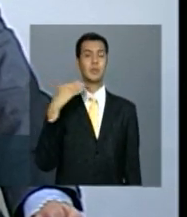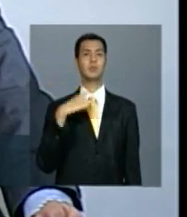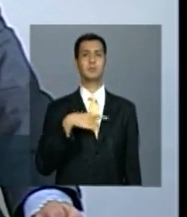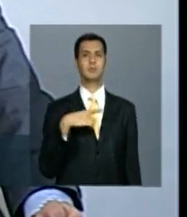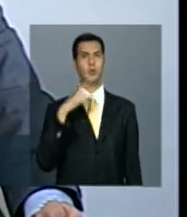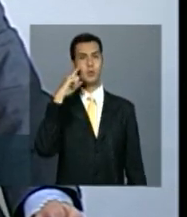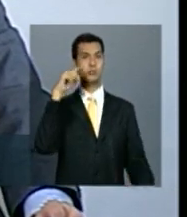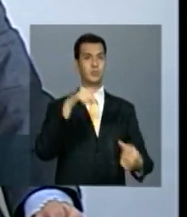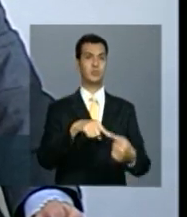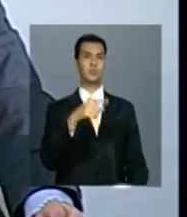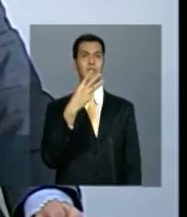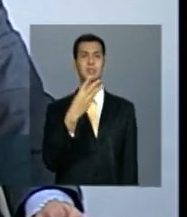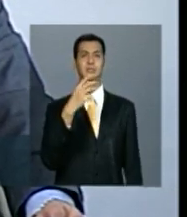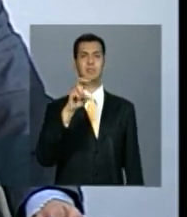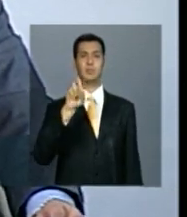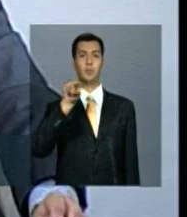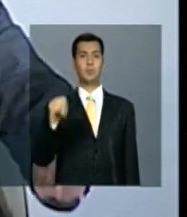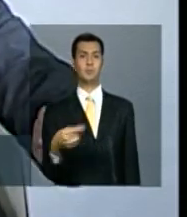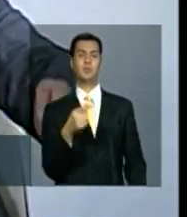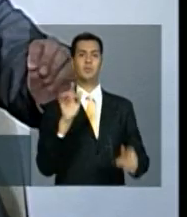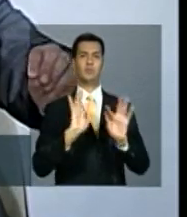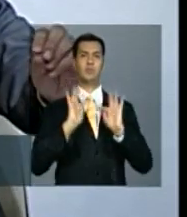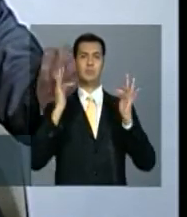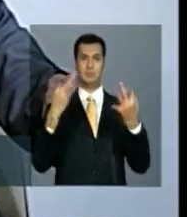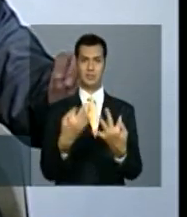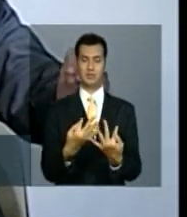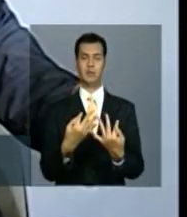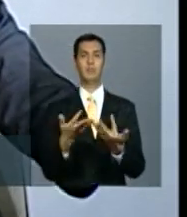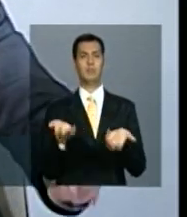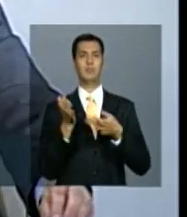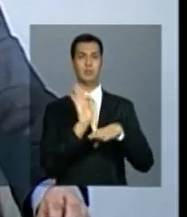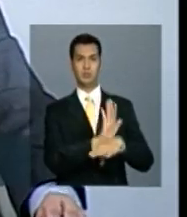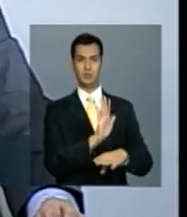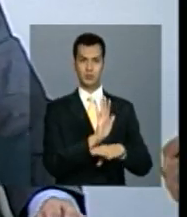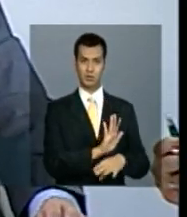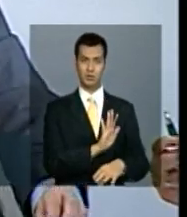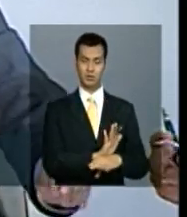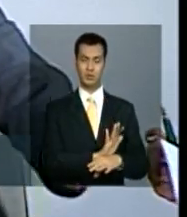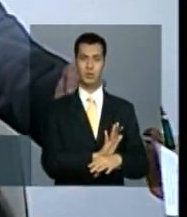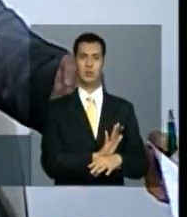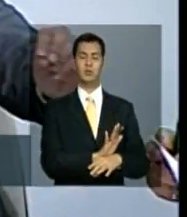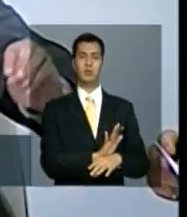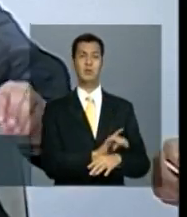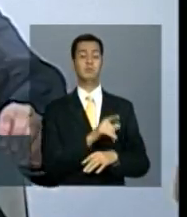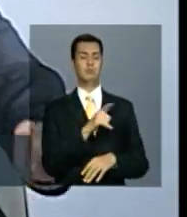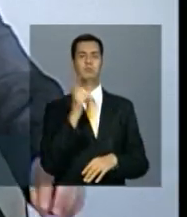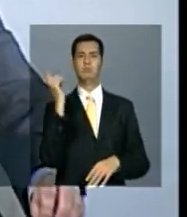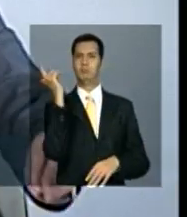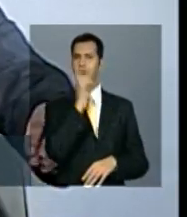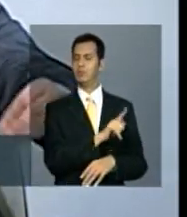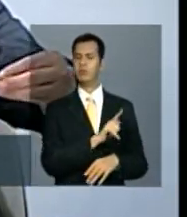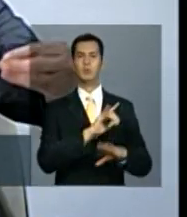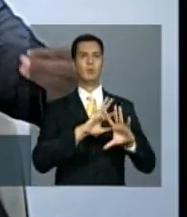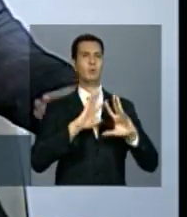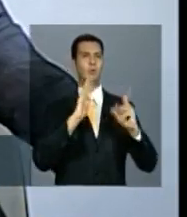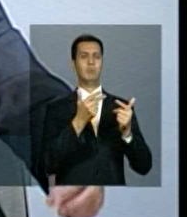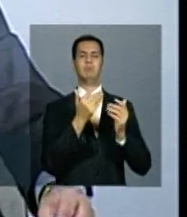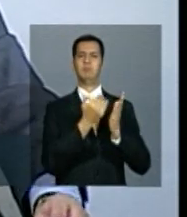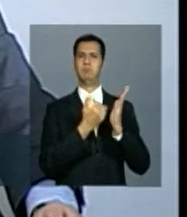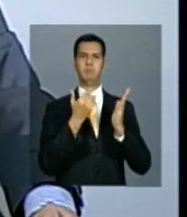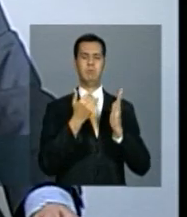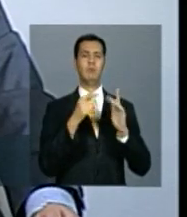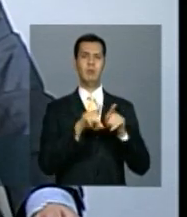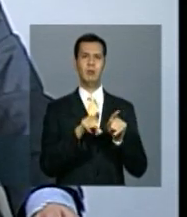35.500 famí atendidas com assistência técnica extensão Rural essa meta foi toda atendida a tal ponto